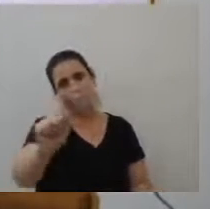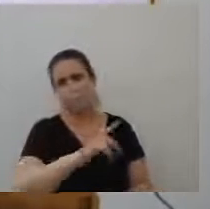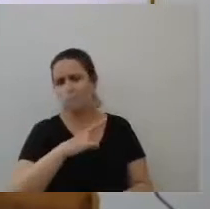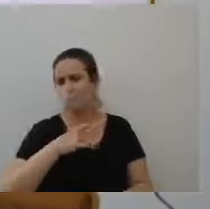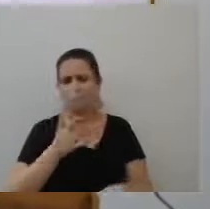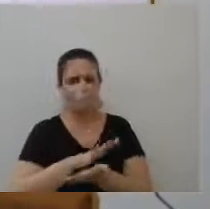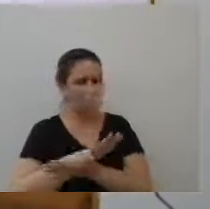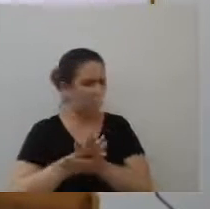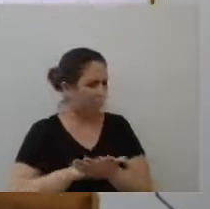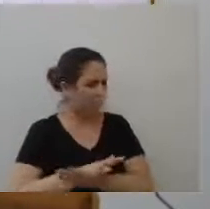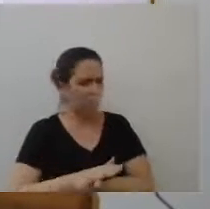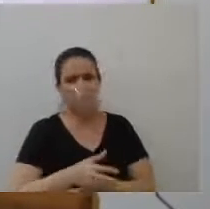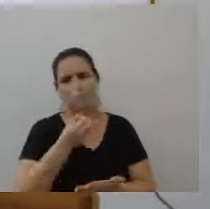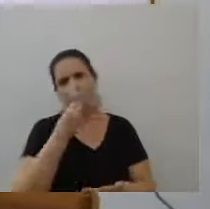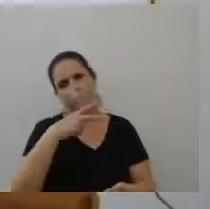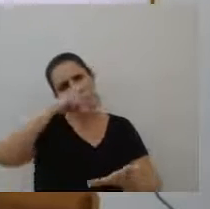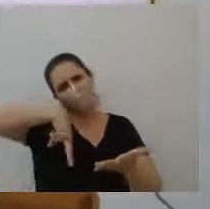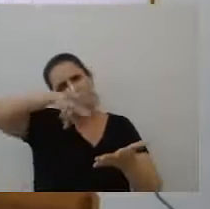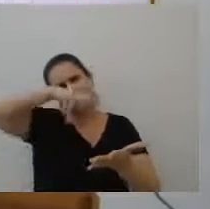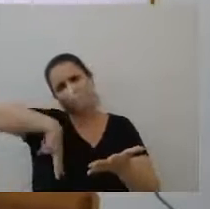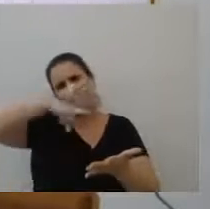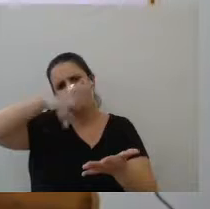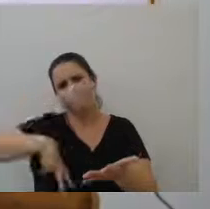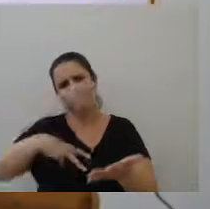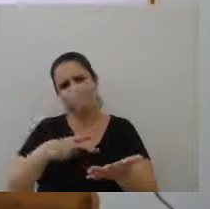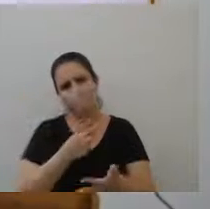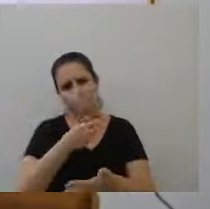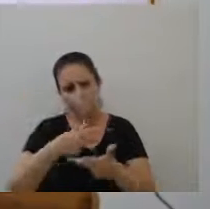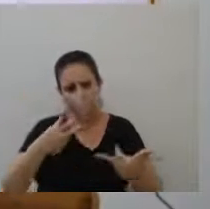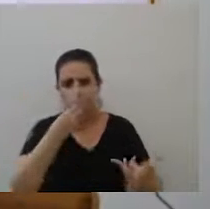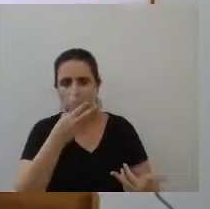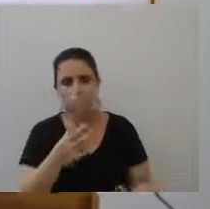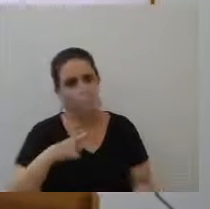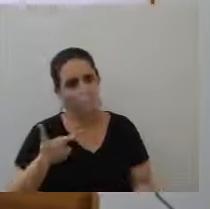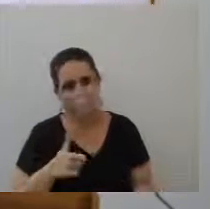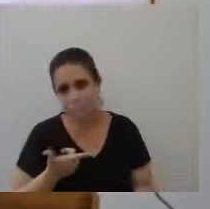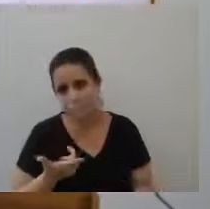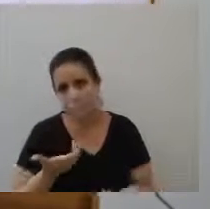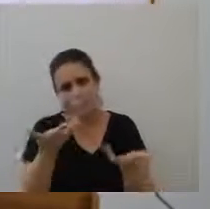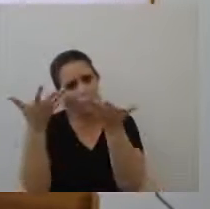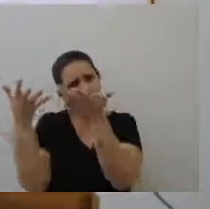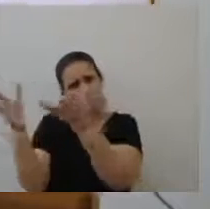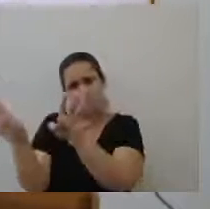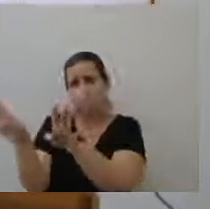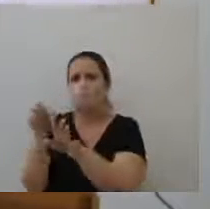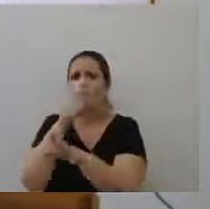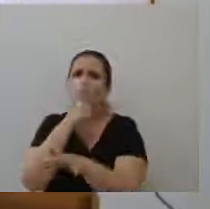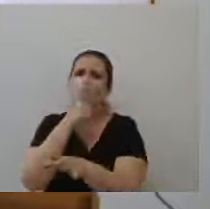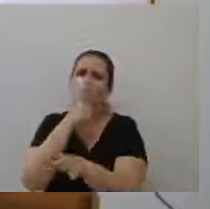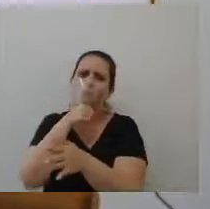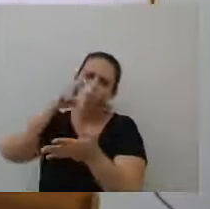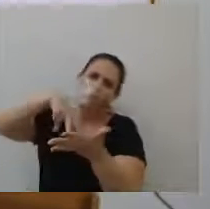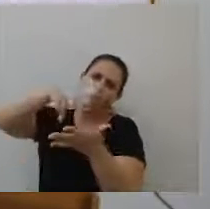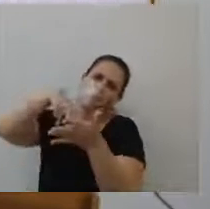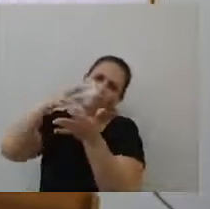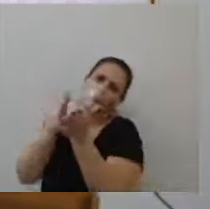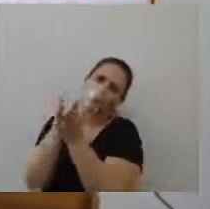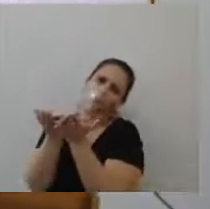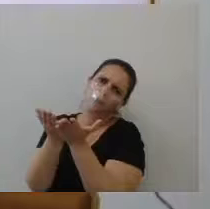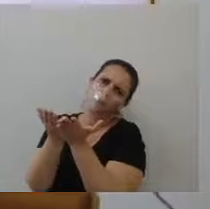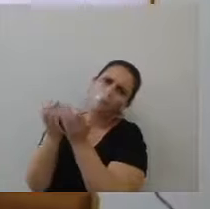um texto, é a língua brasileira de sinais. Está gerando significado. Ali é um processo semiótico. Ali é